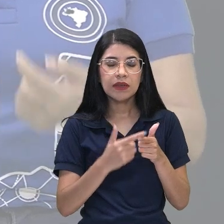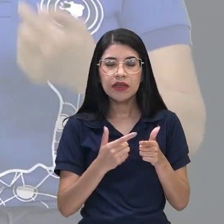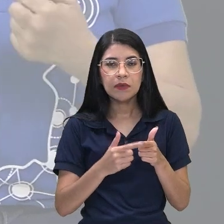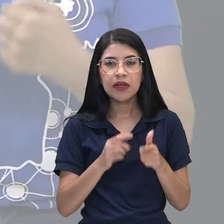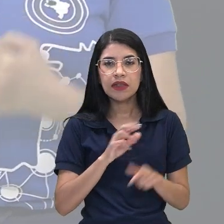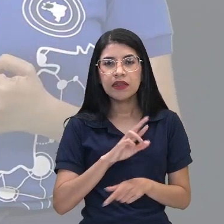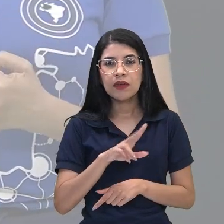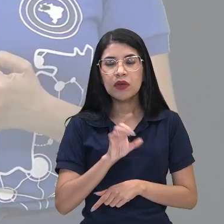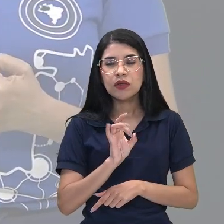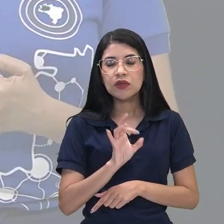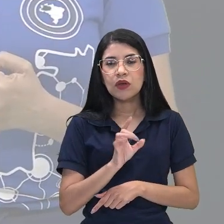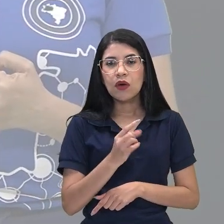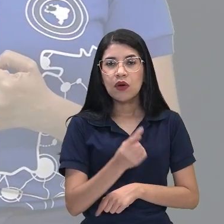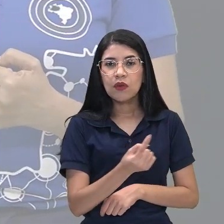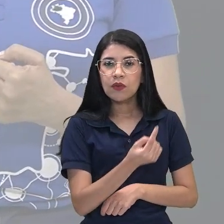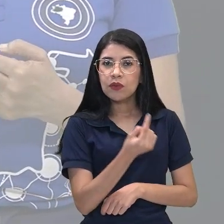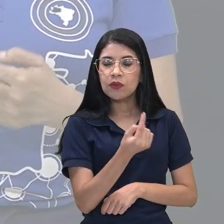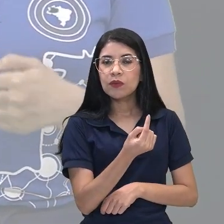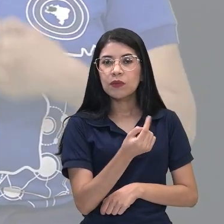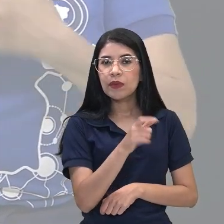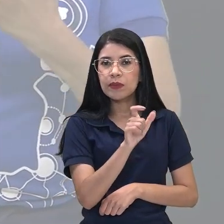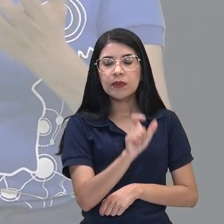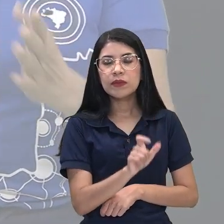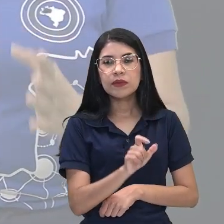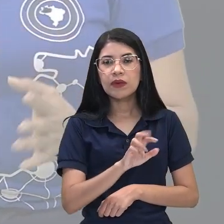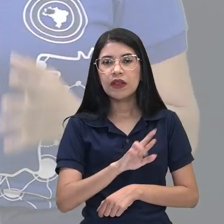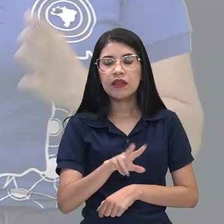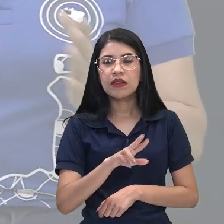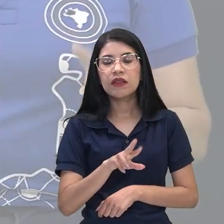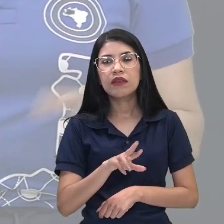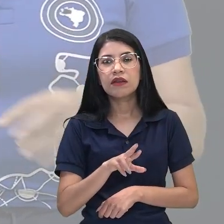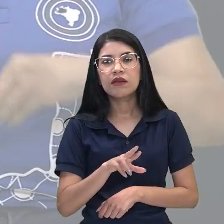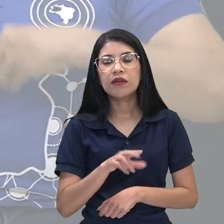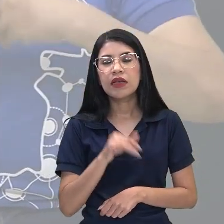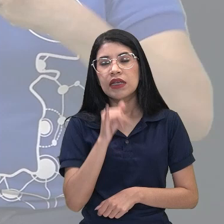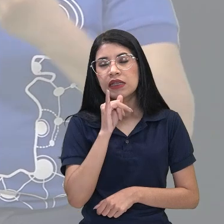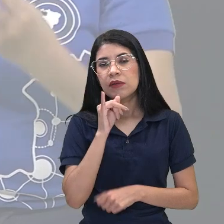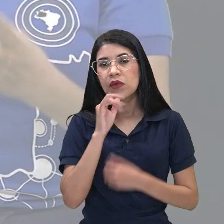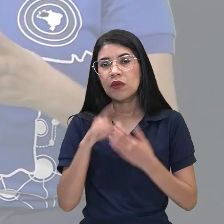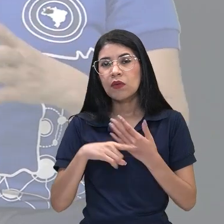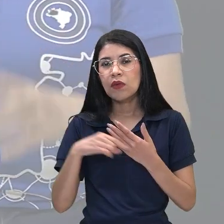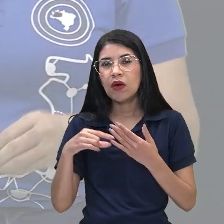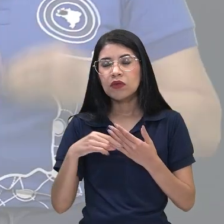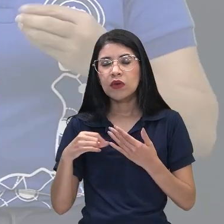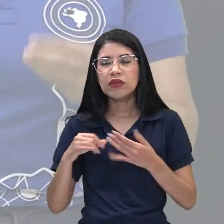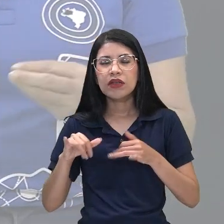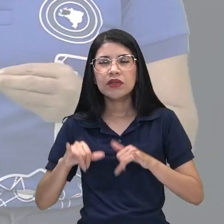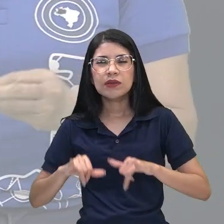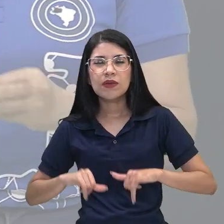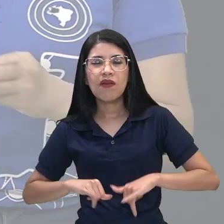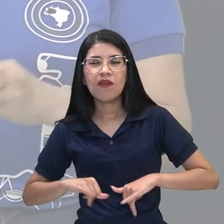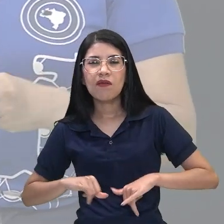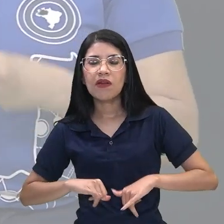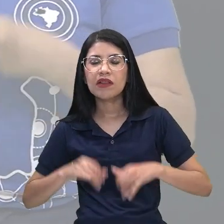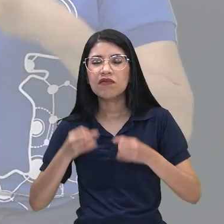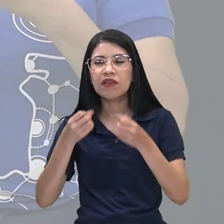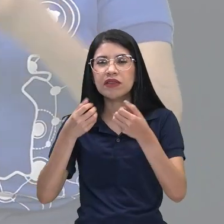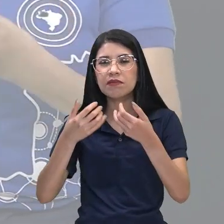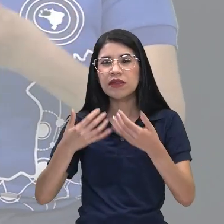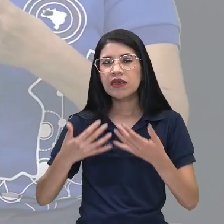só de um. Né? Por exemplo, um autor lá está sofrendo, vai falar do